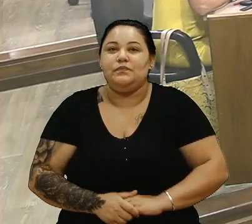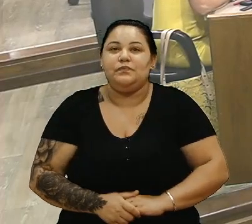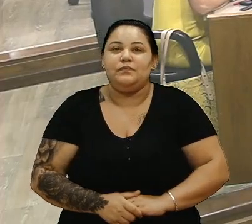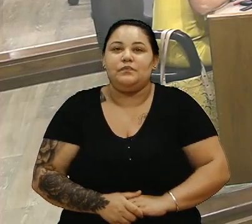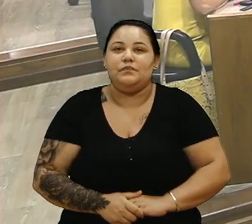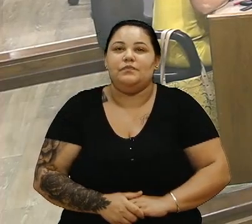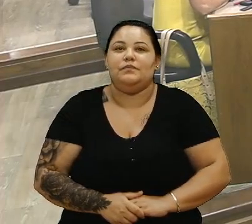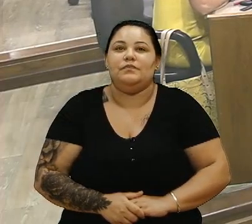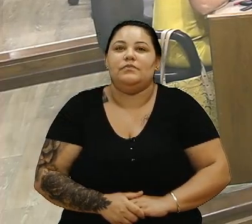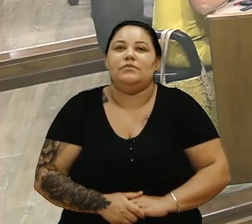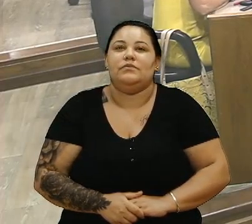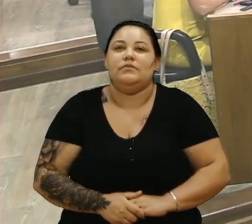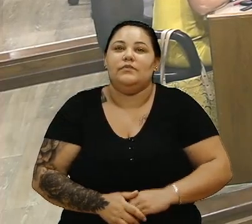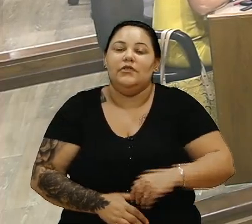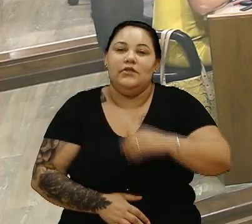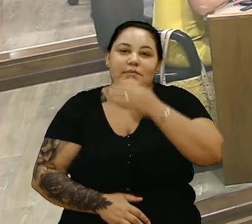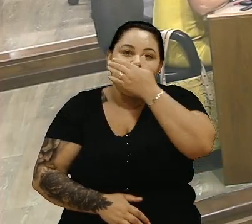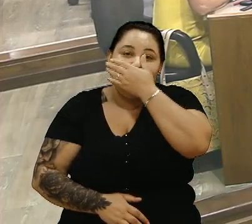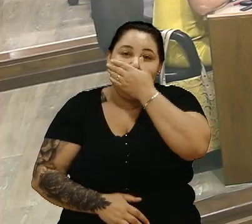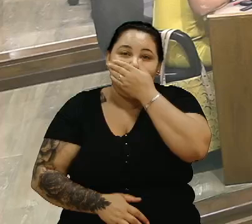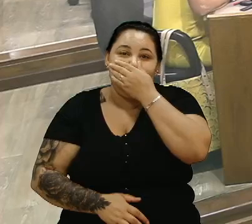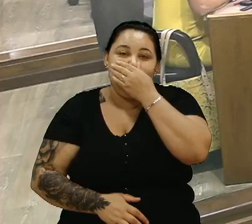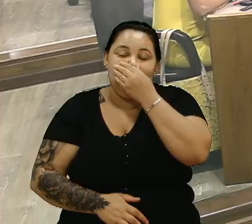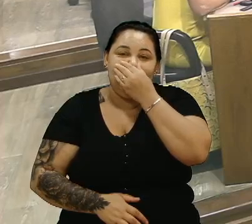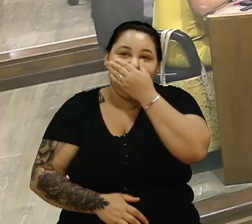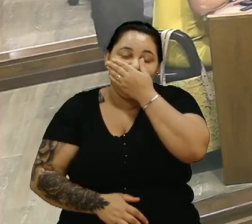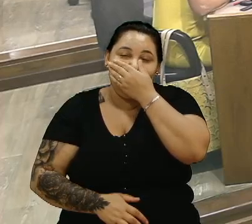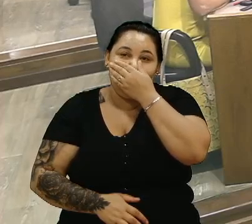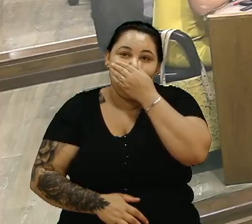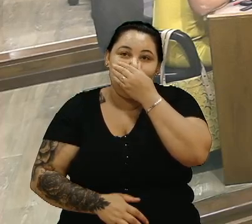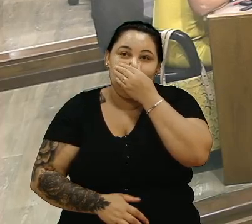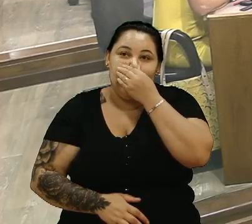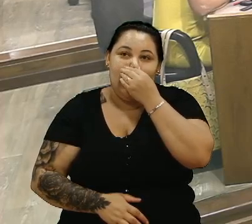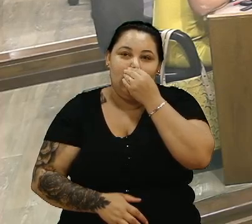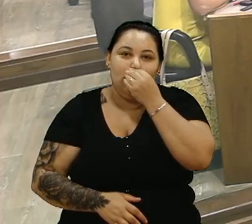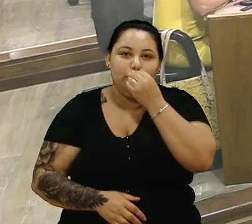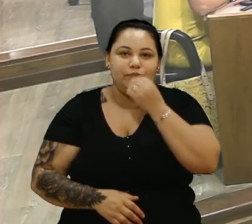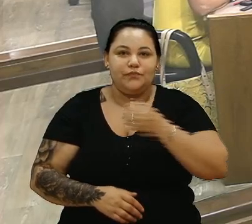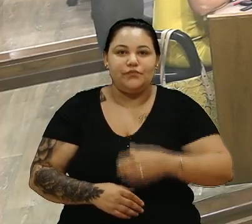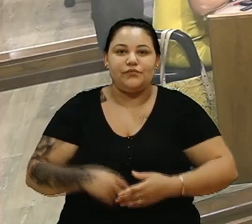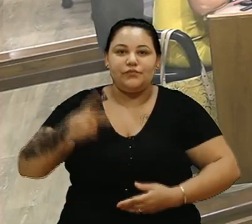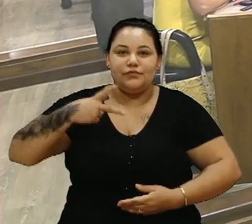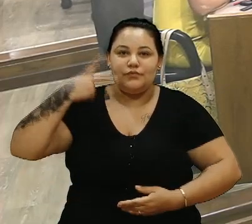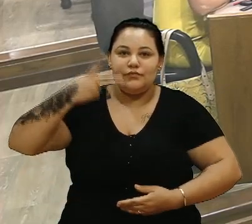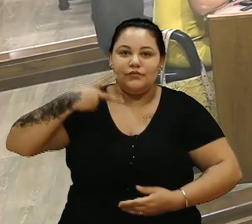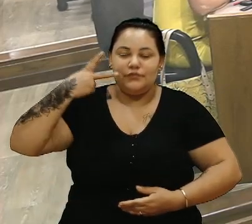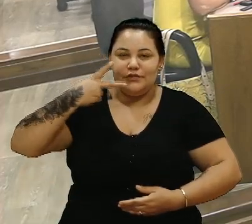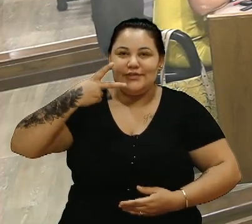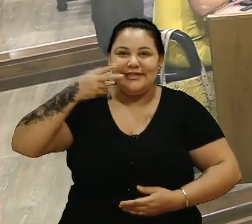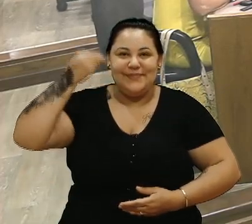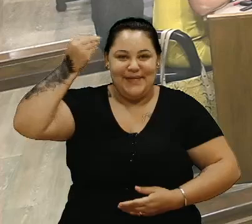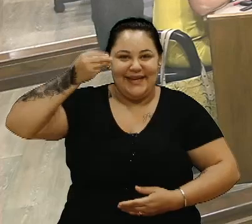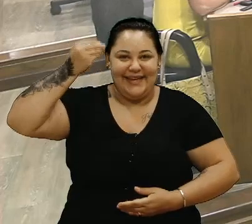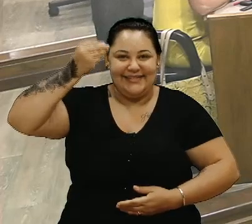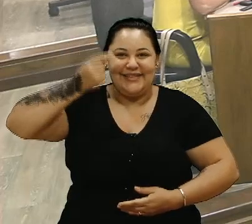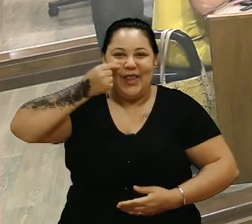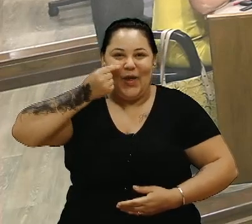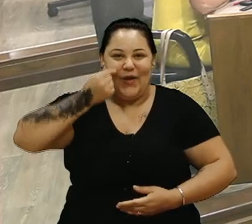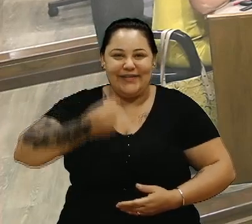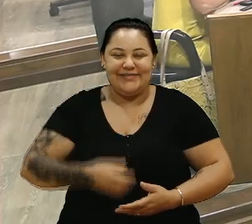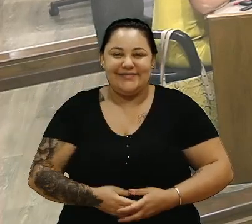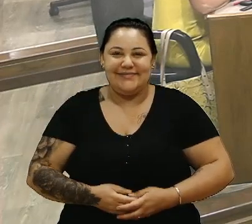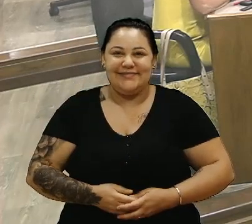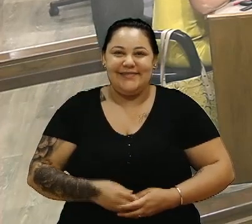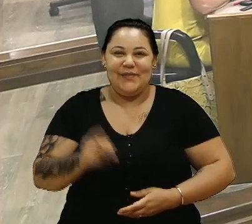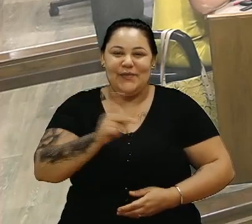Com a palavra, o nosso colega vereador experiente, né? Eloy Frisso. Museu, gostei. Professor de História, sem